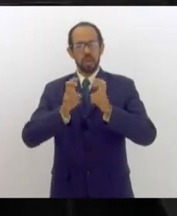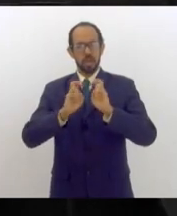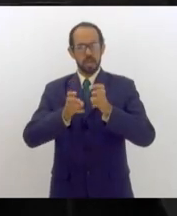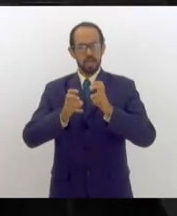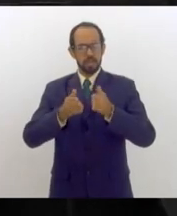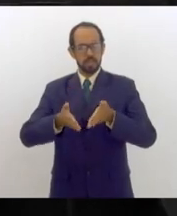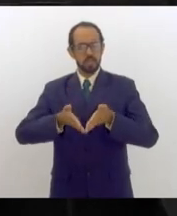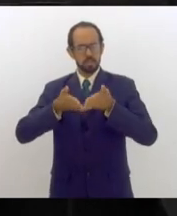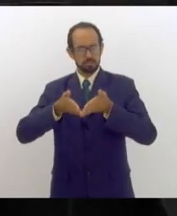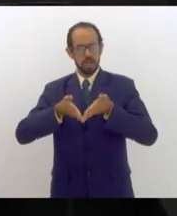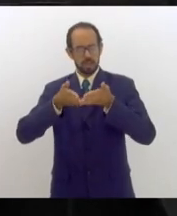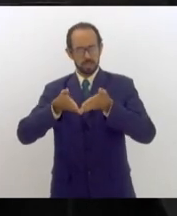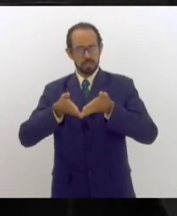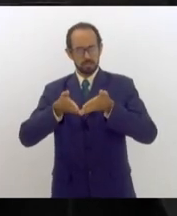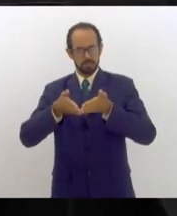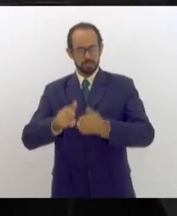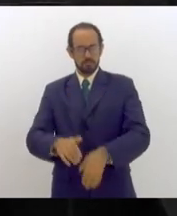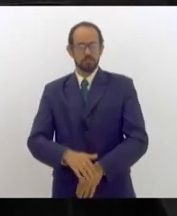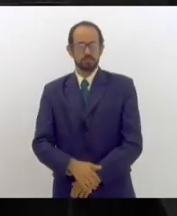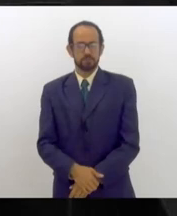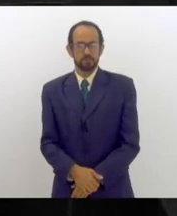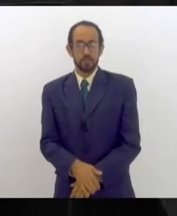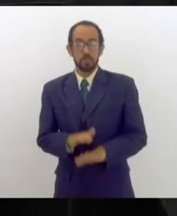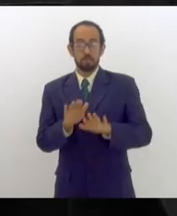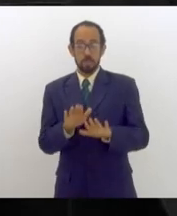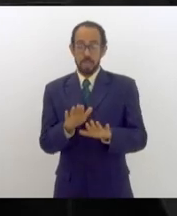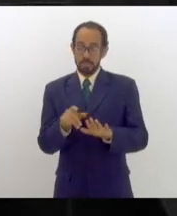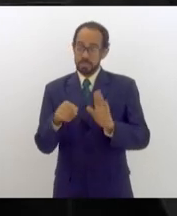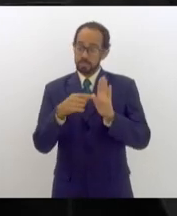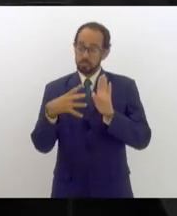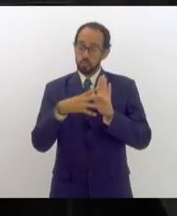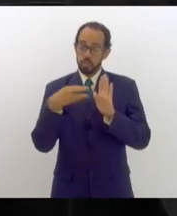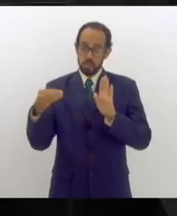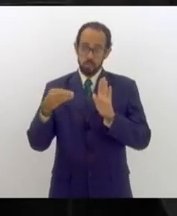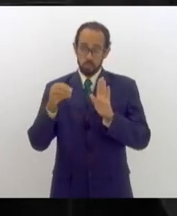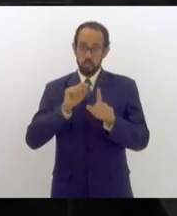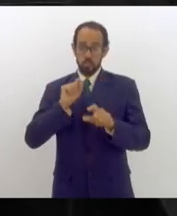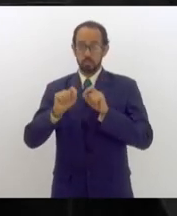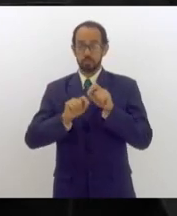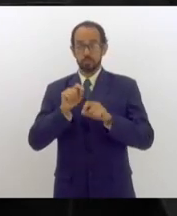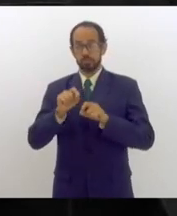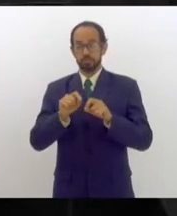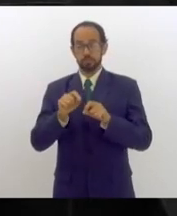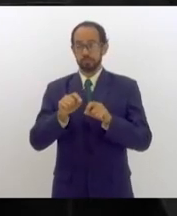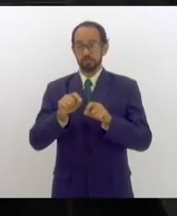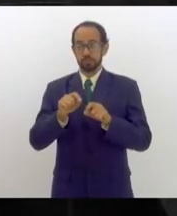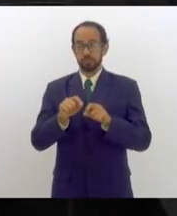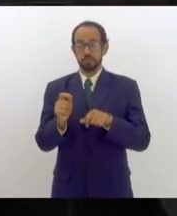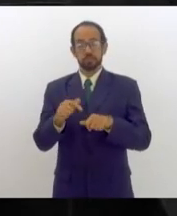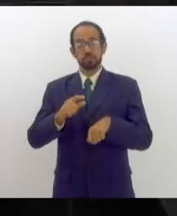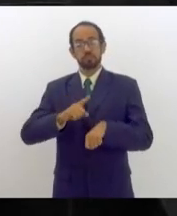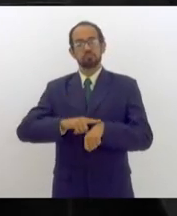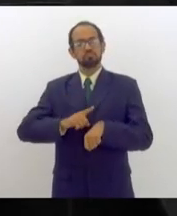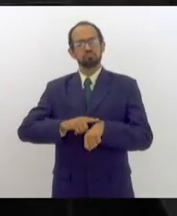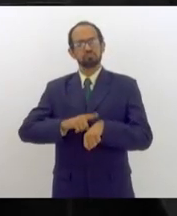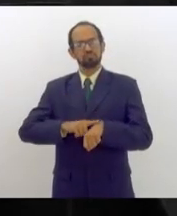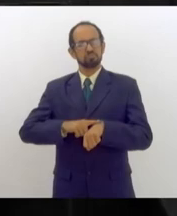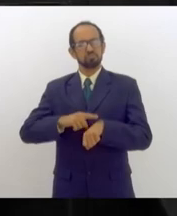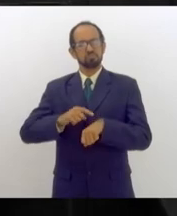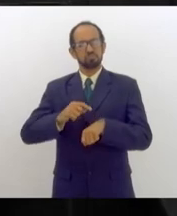barcas mas esse modelo na medida que as tarifas são